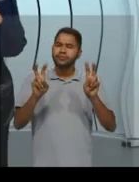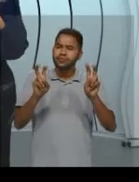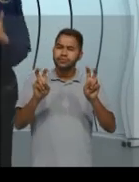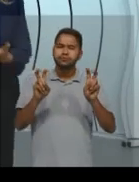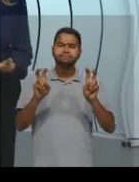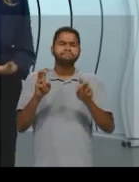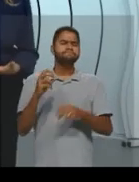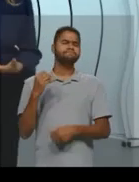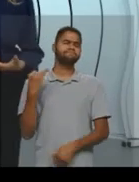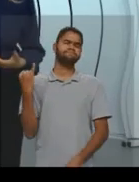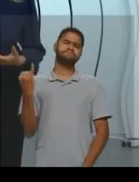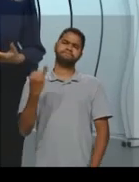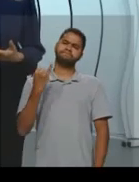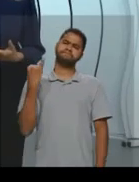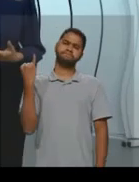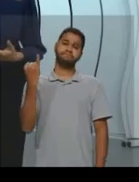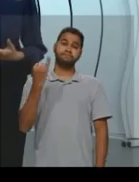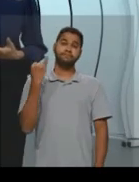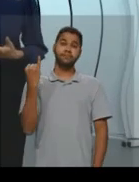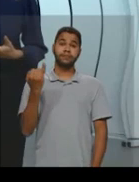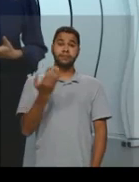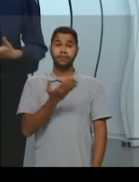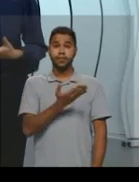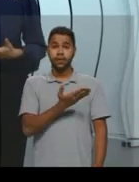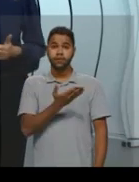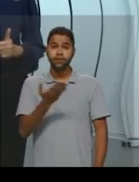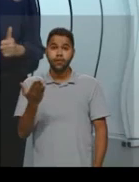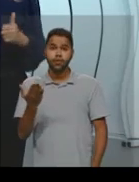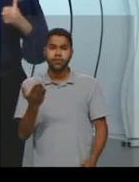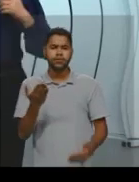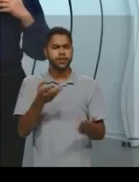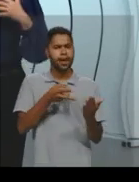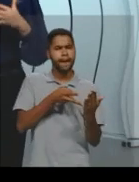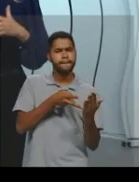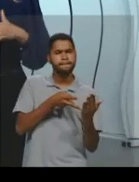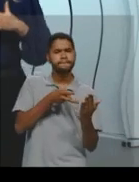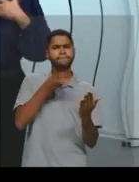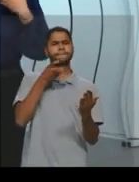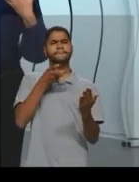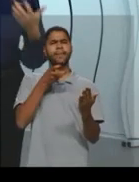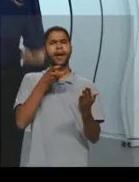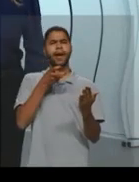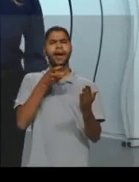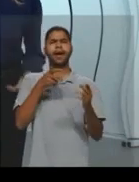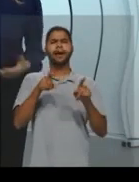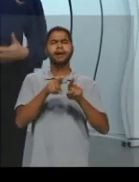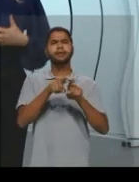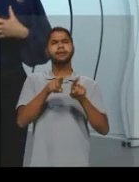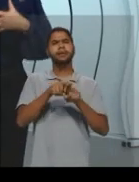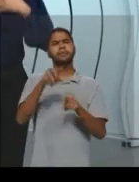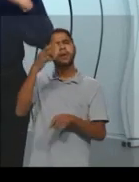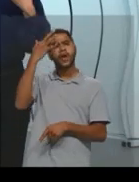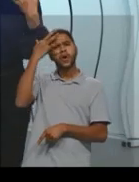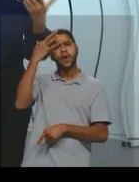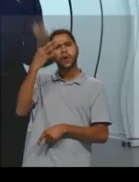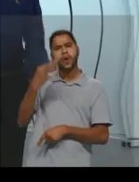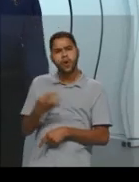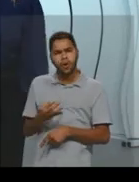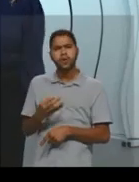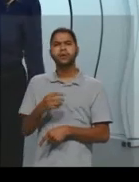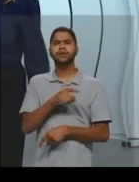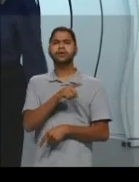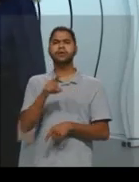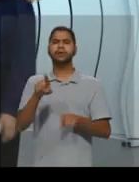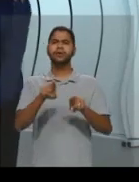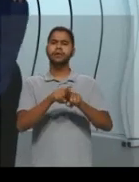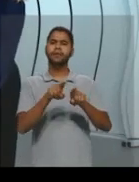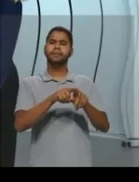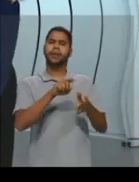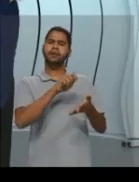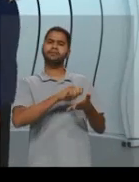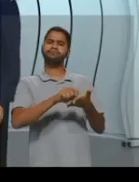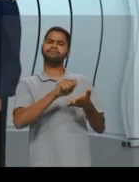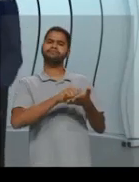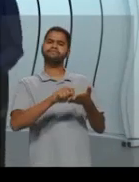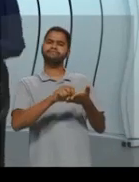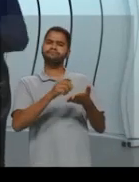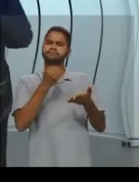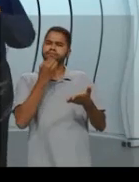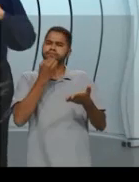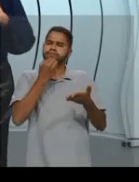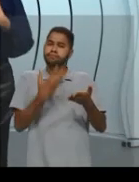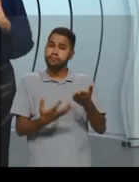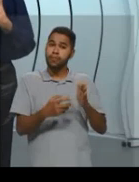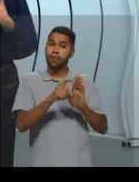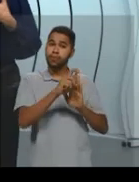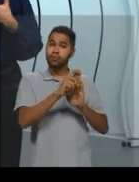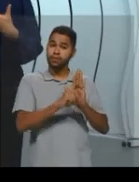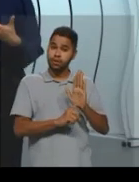suma importância para você interpretar, para você compreender e para você escrever um bom texto. Então,